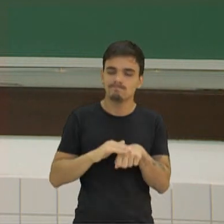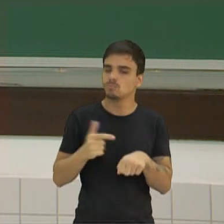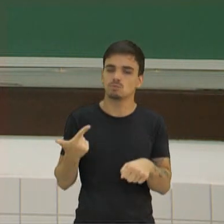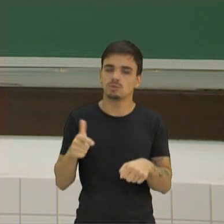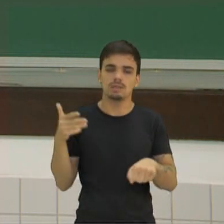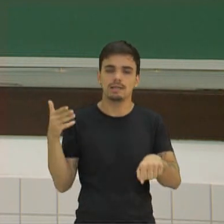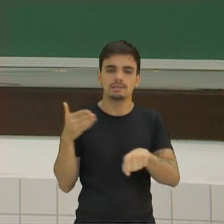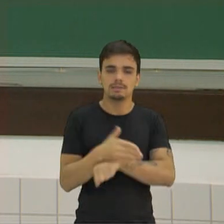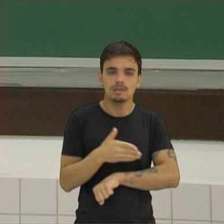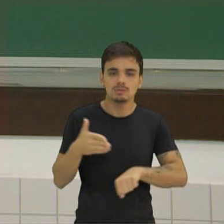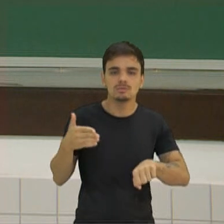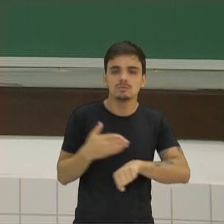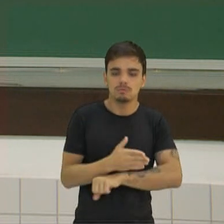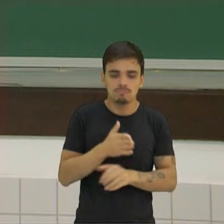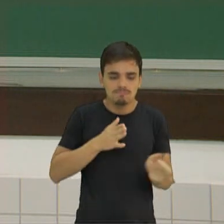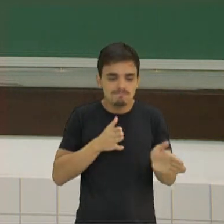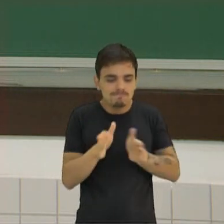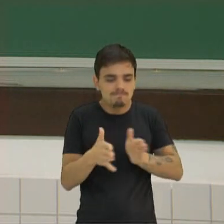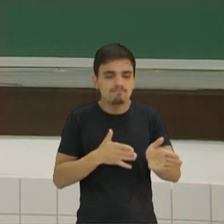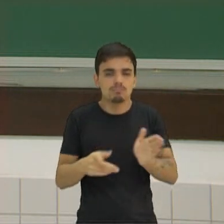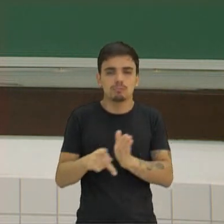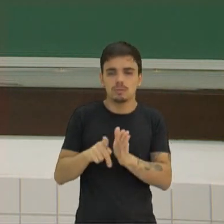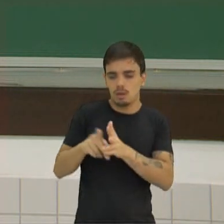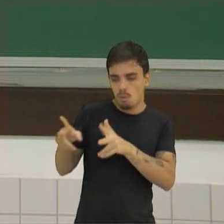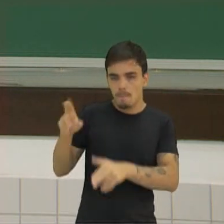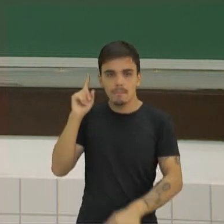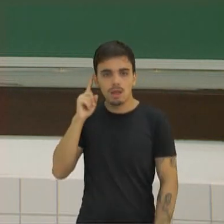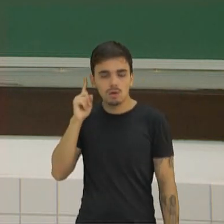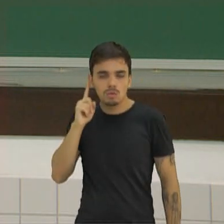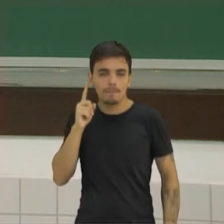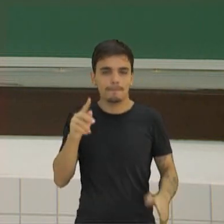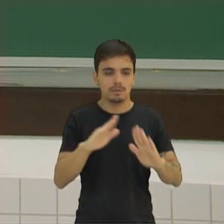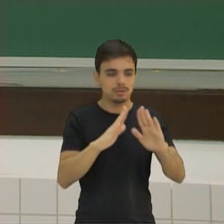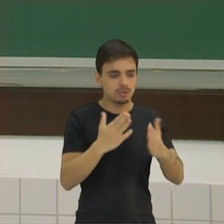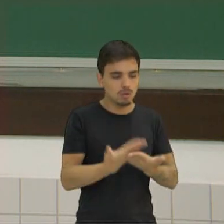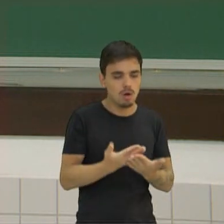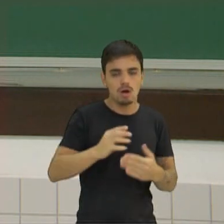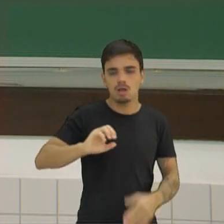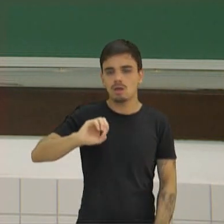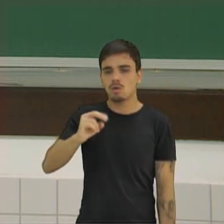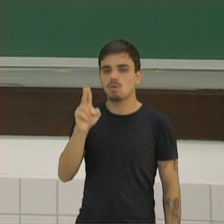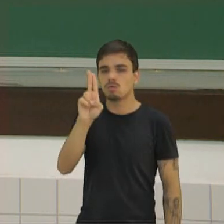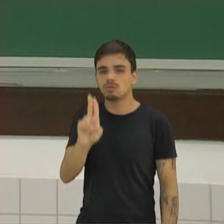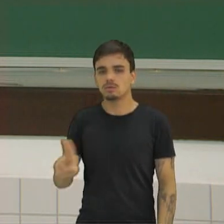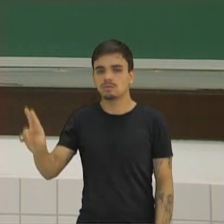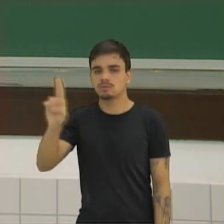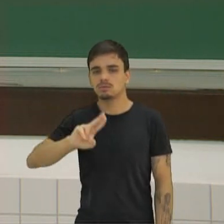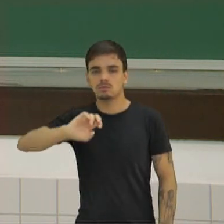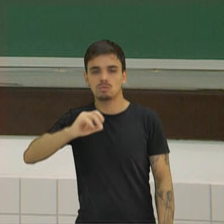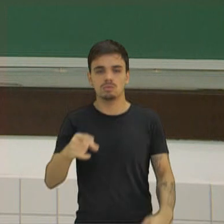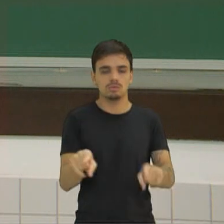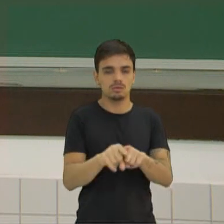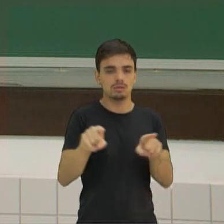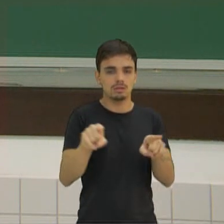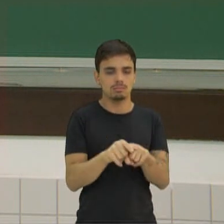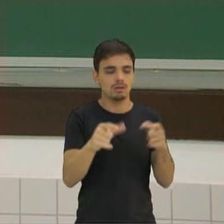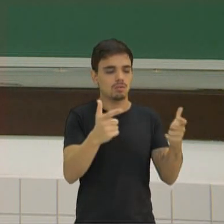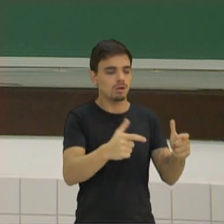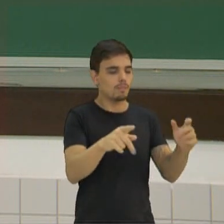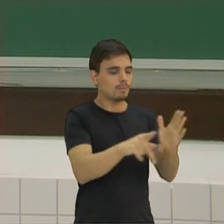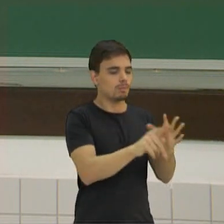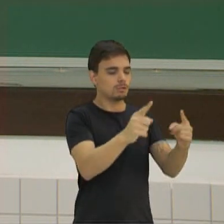a por exemplo é como os brancos a escola a Universidade ao campo